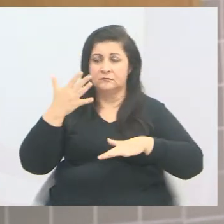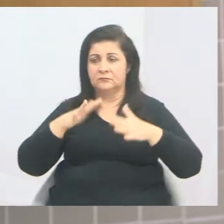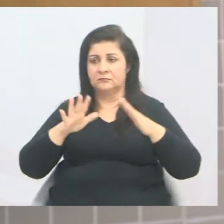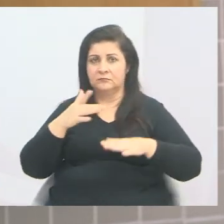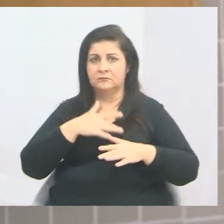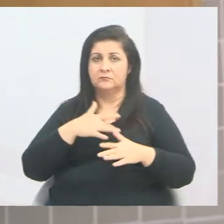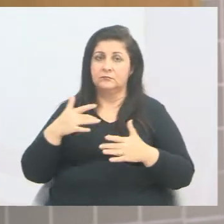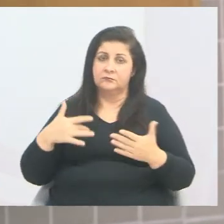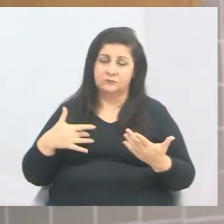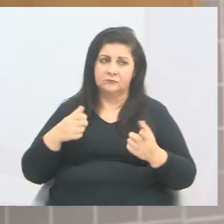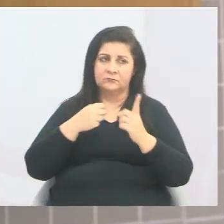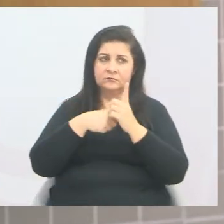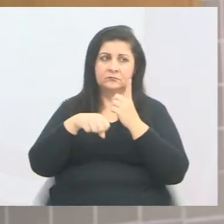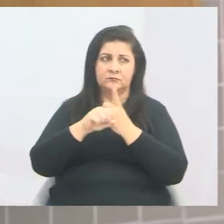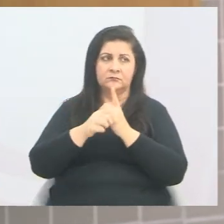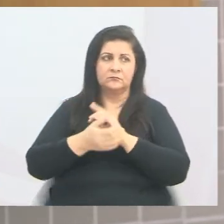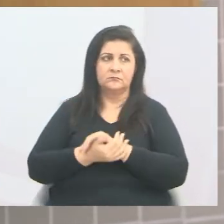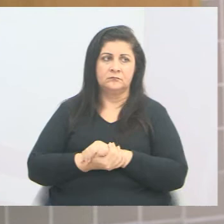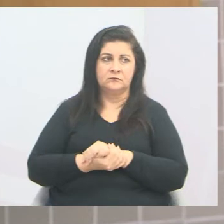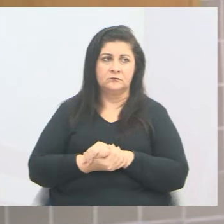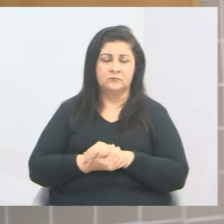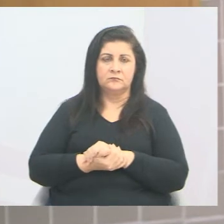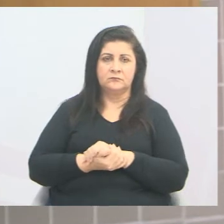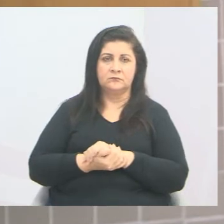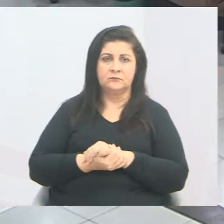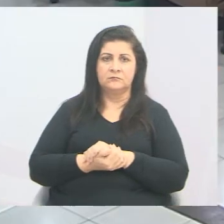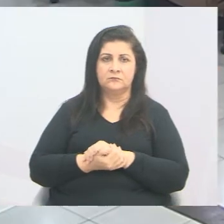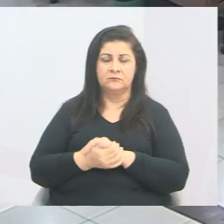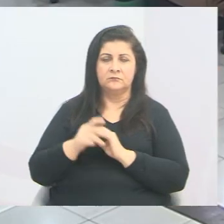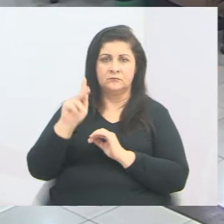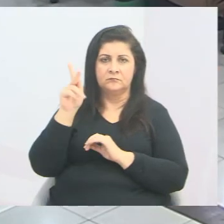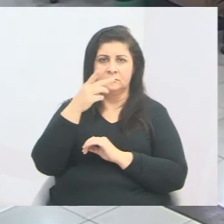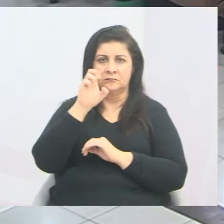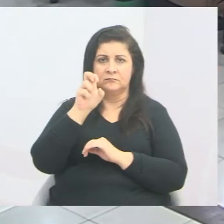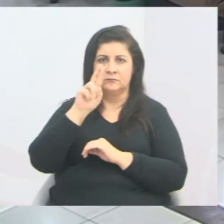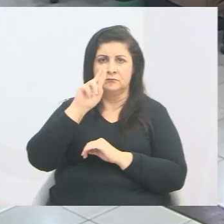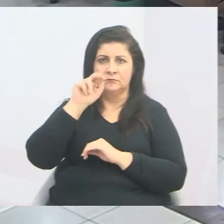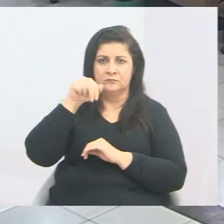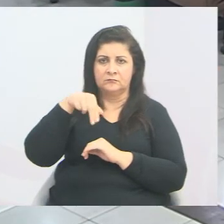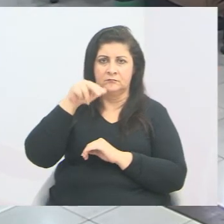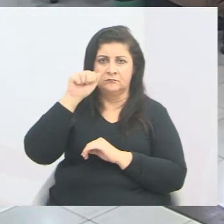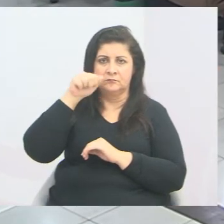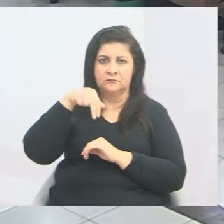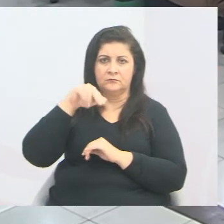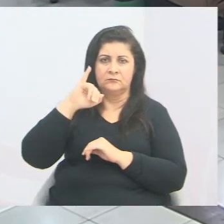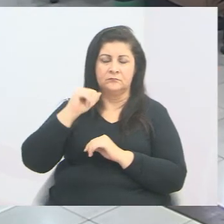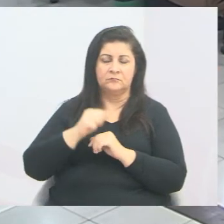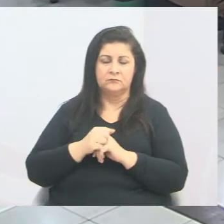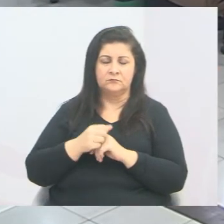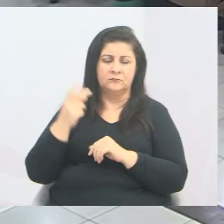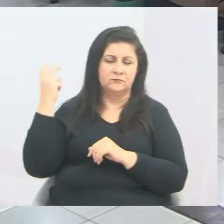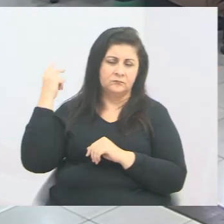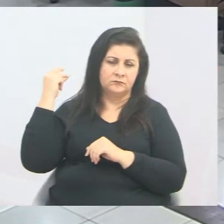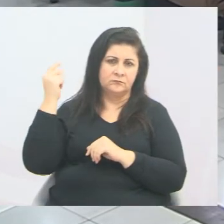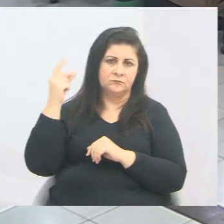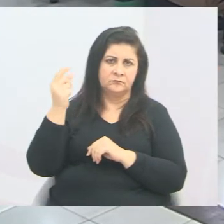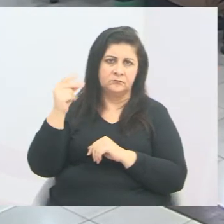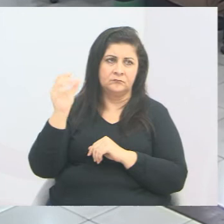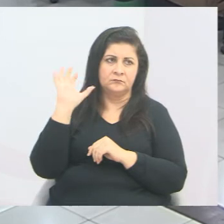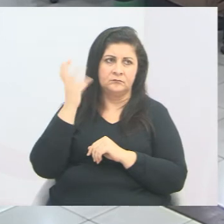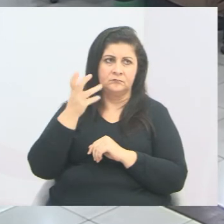saúde da sociedade. Bom, seguinte, viu, Hernani, já são anos, né, que acontece isso.